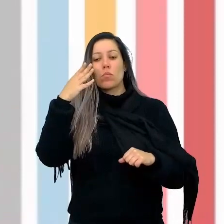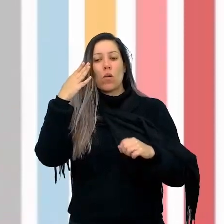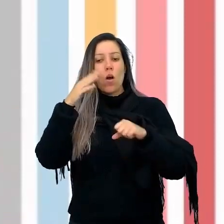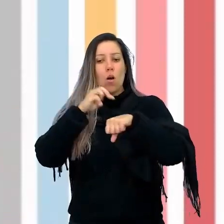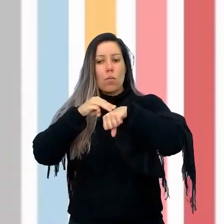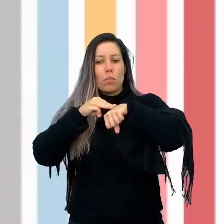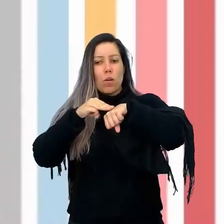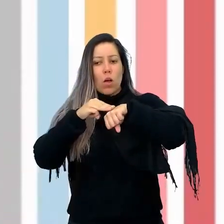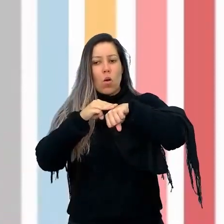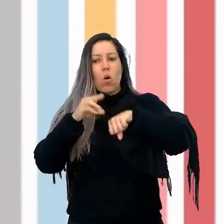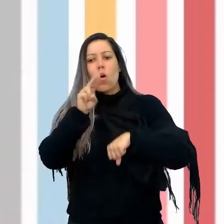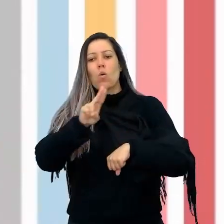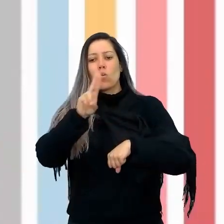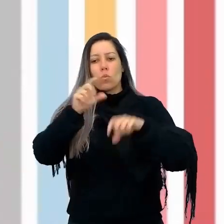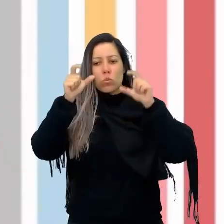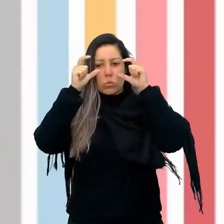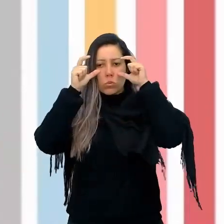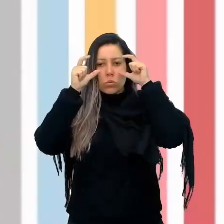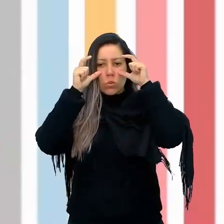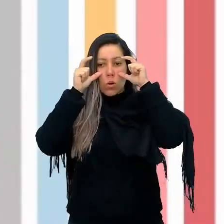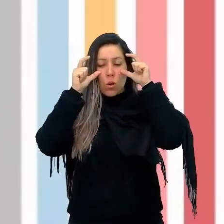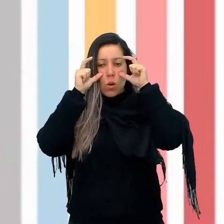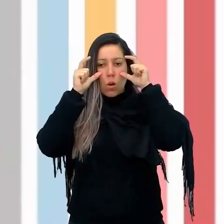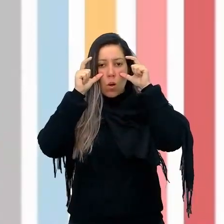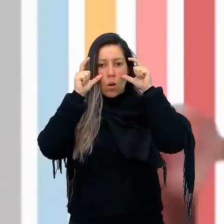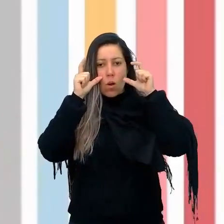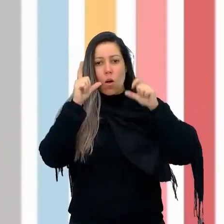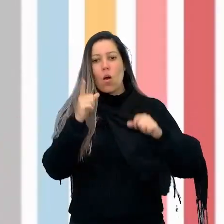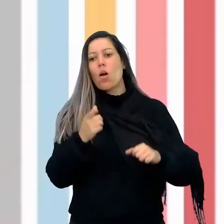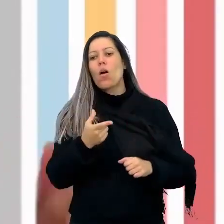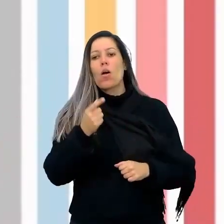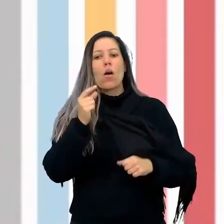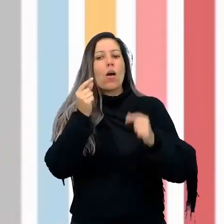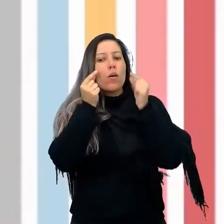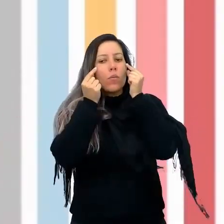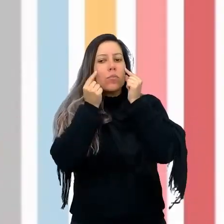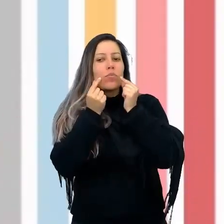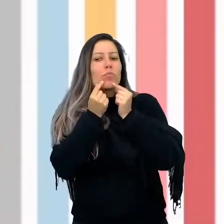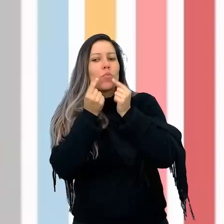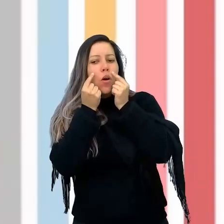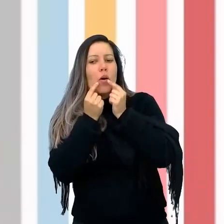uso óculos, estou com a barba por fazer,